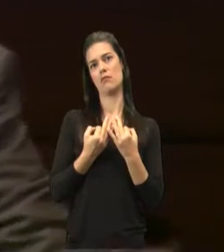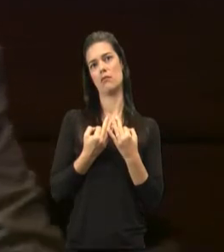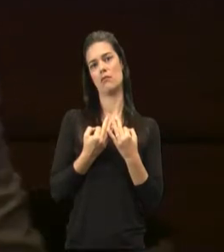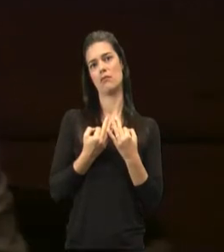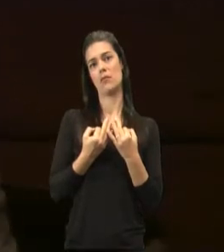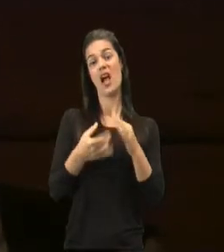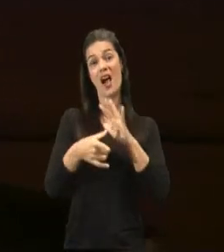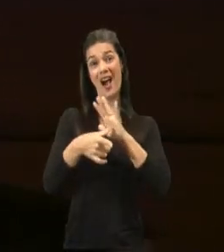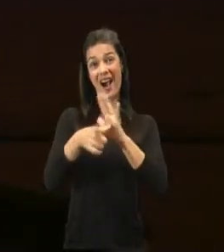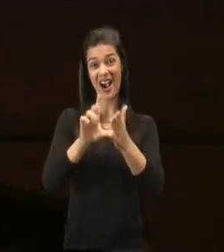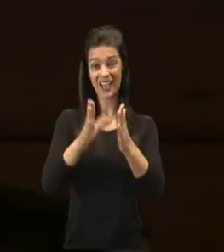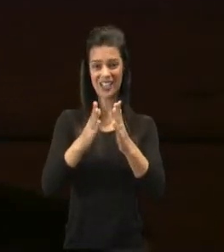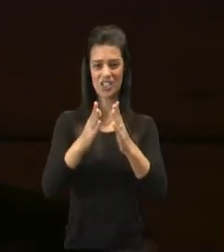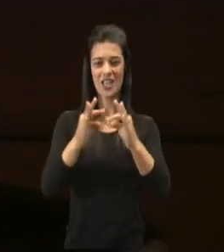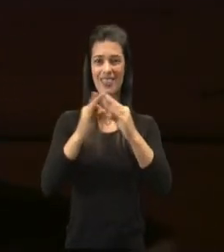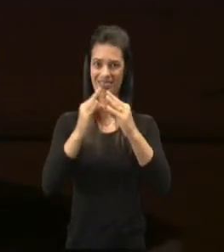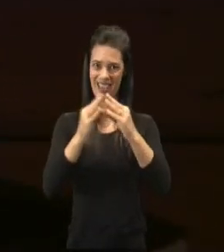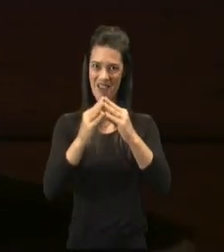casa.